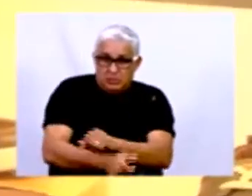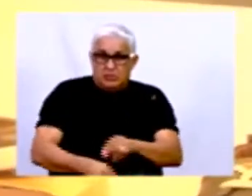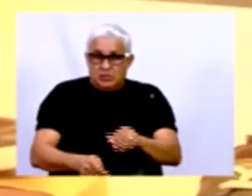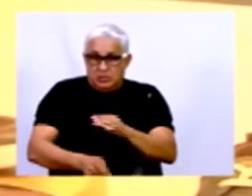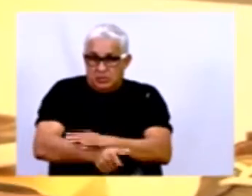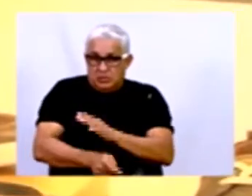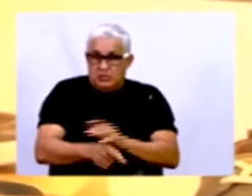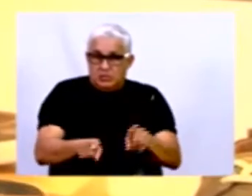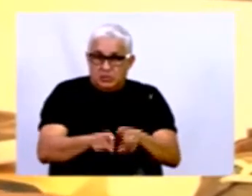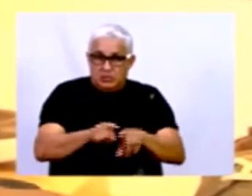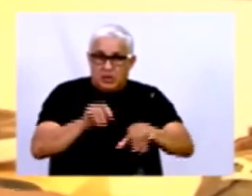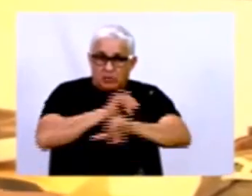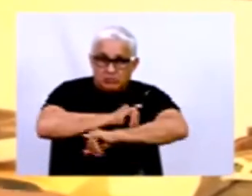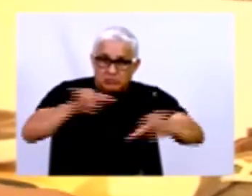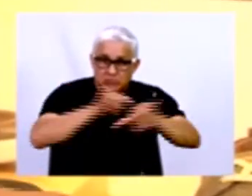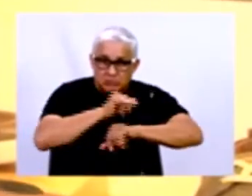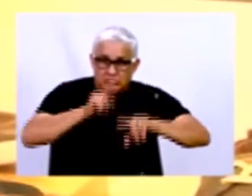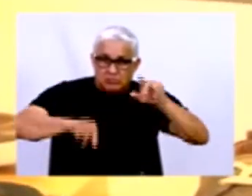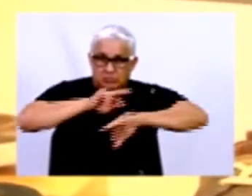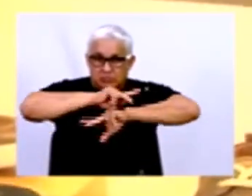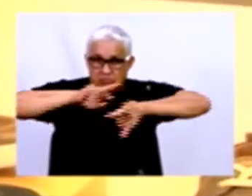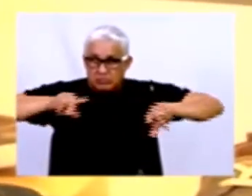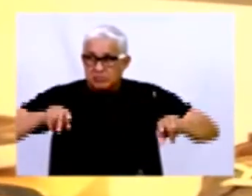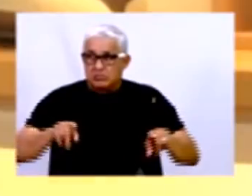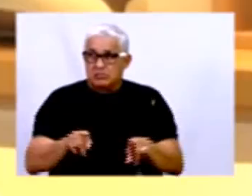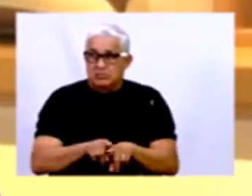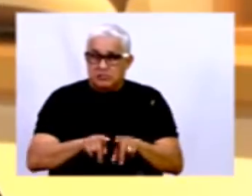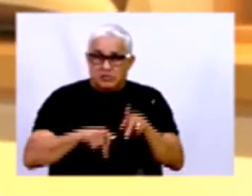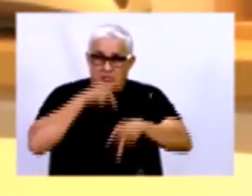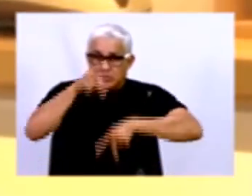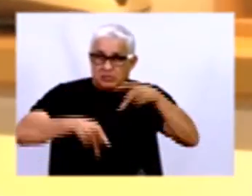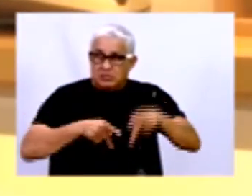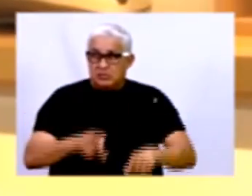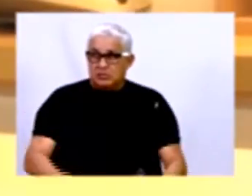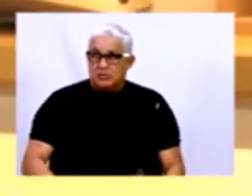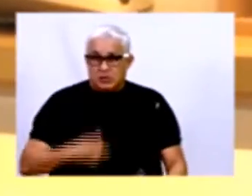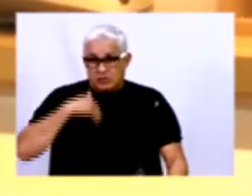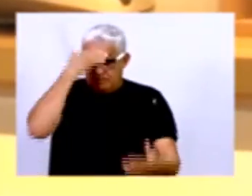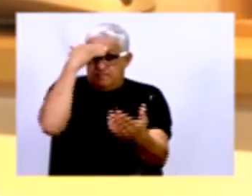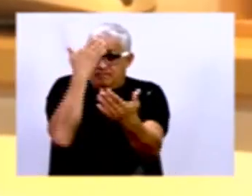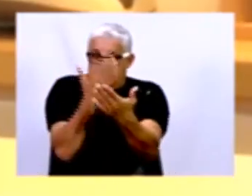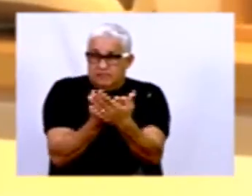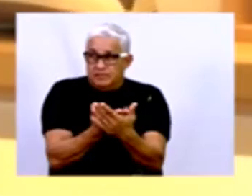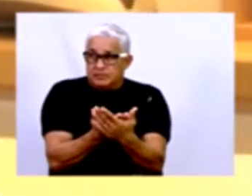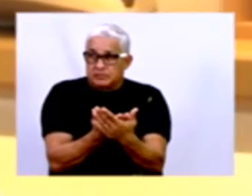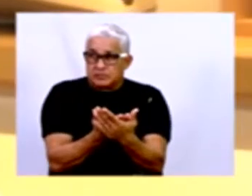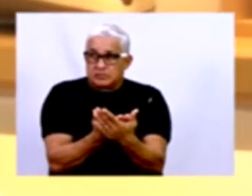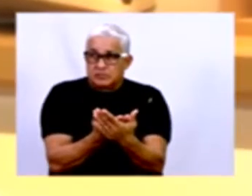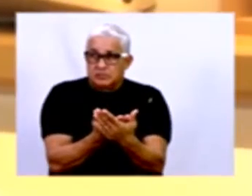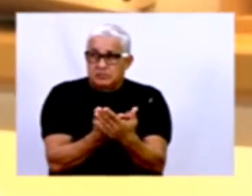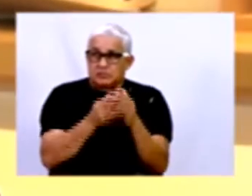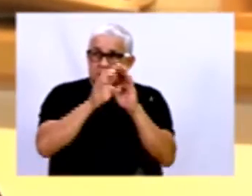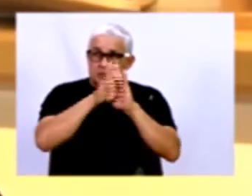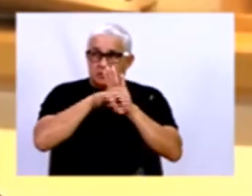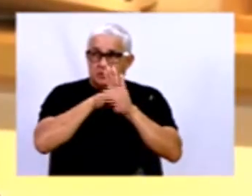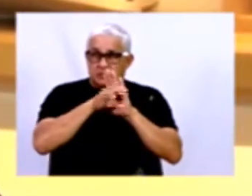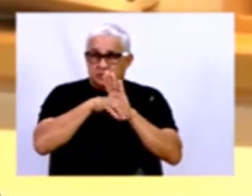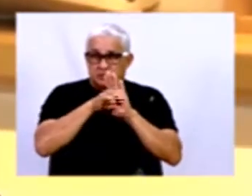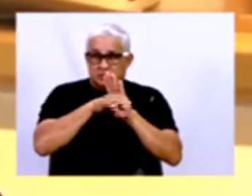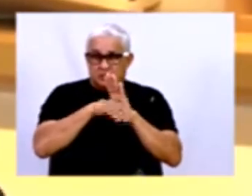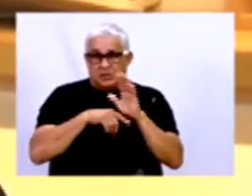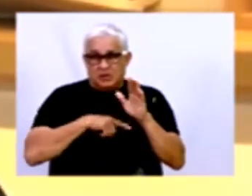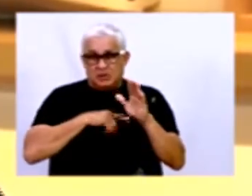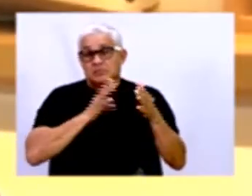produto, quanto para a divulgação ou para a massa mesmo. Eu acredito que para conceito de, assim, para você